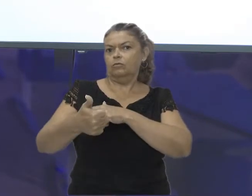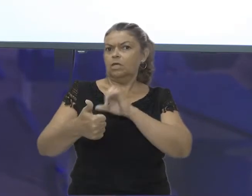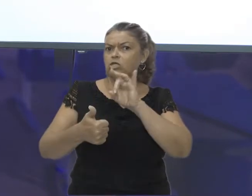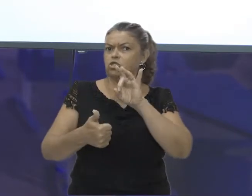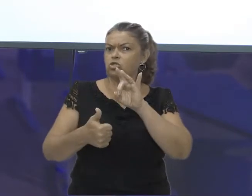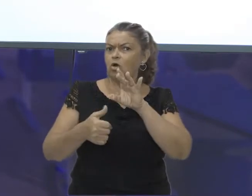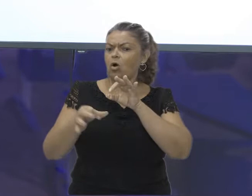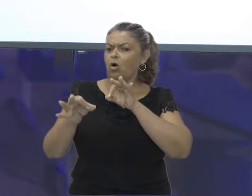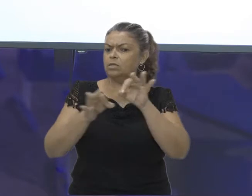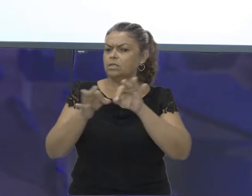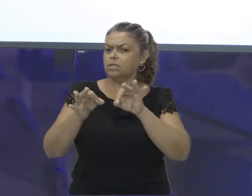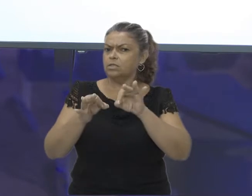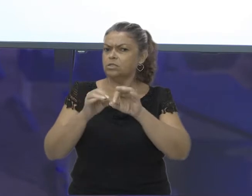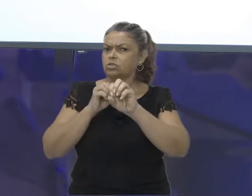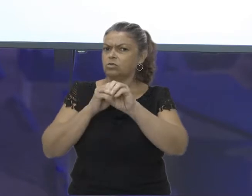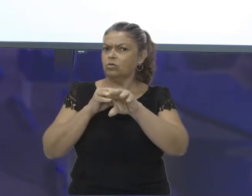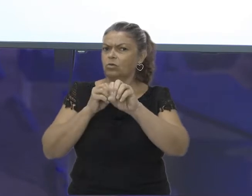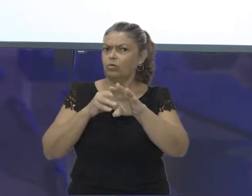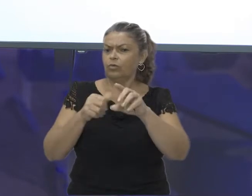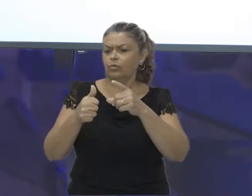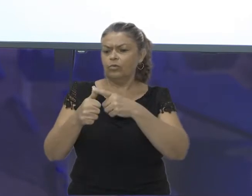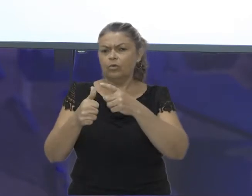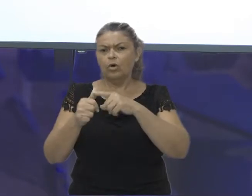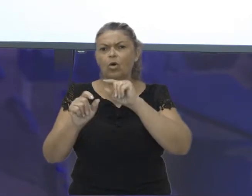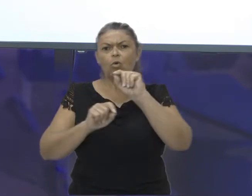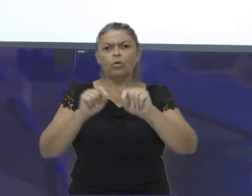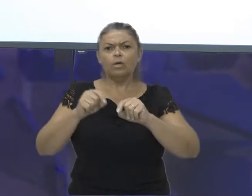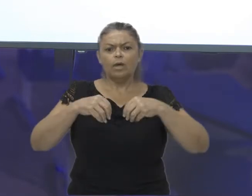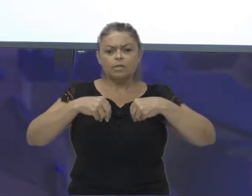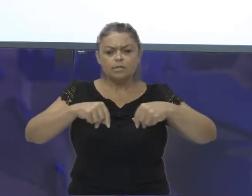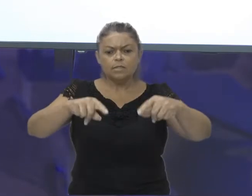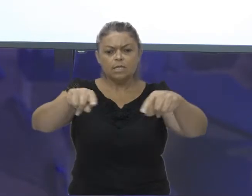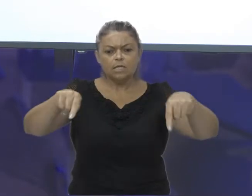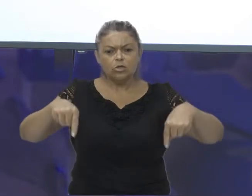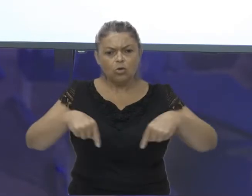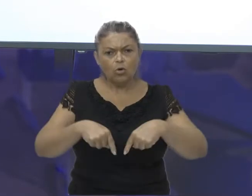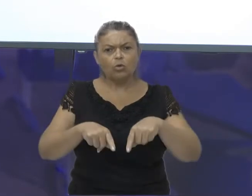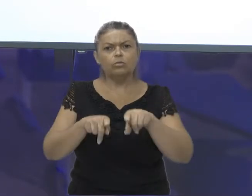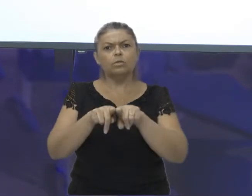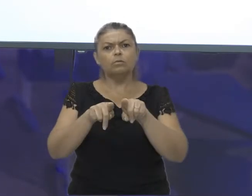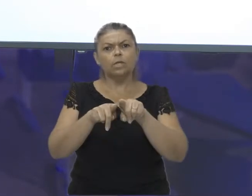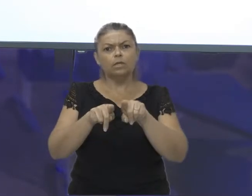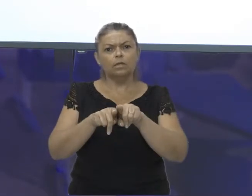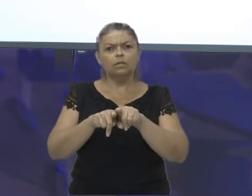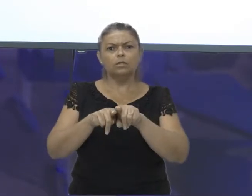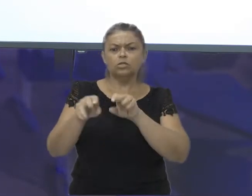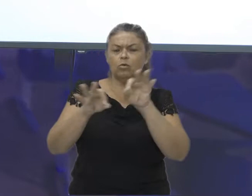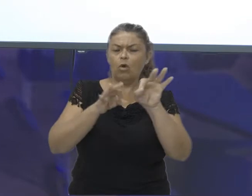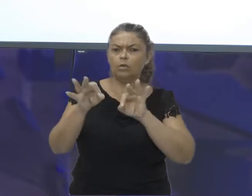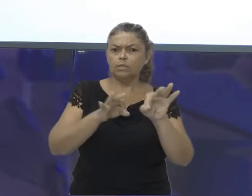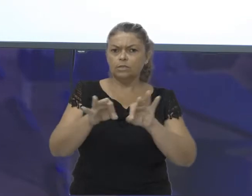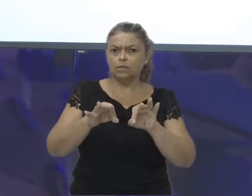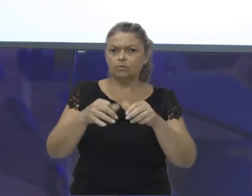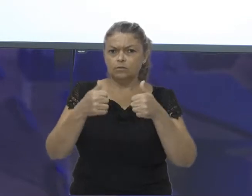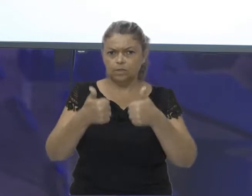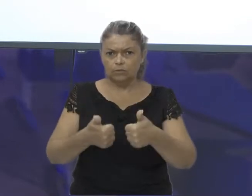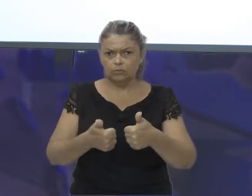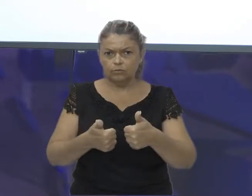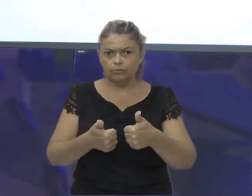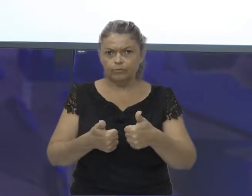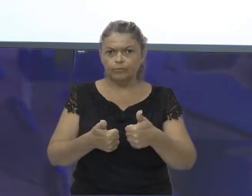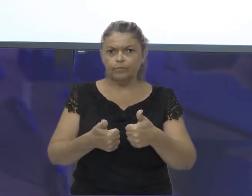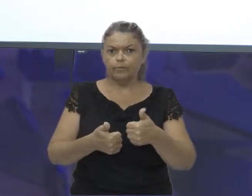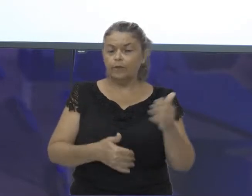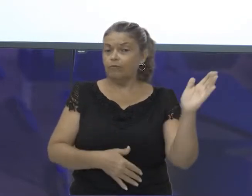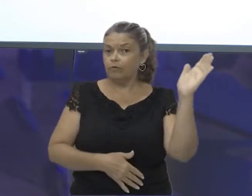orientações sobre o que é território e como esses territórios são organizados, tá certo?